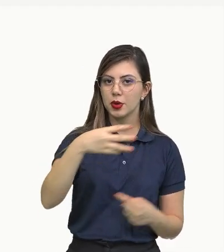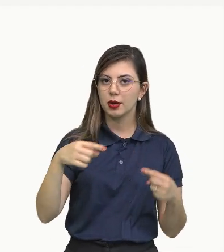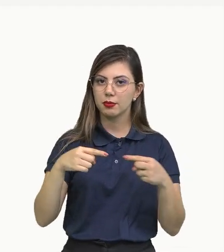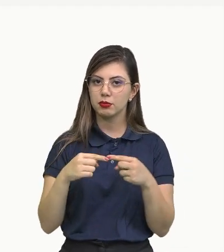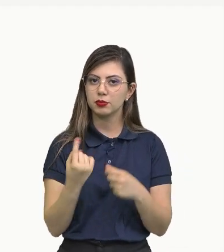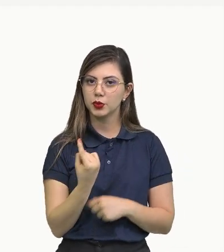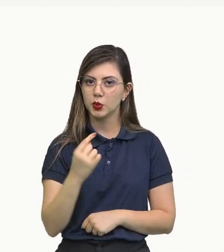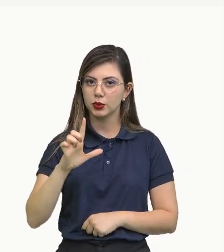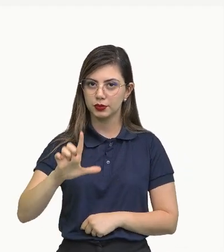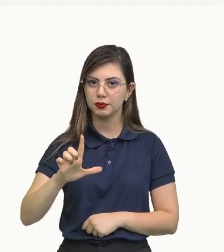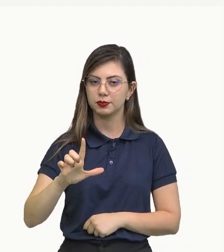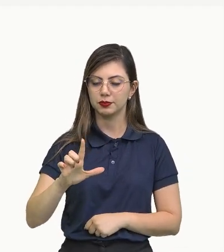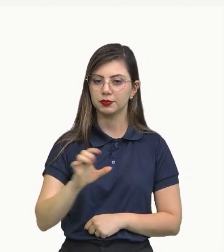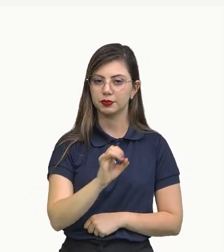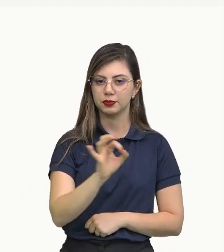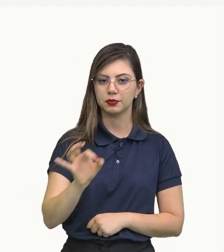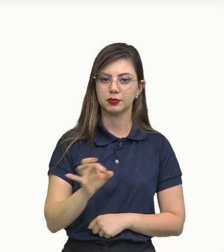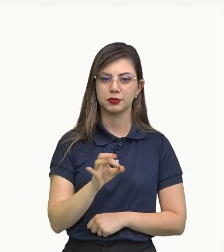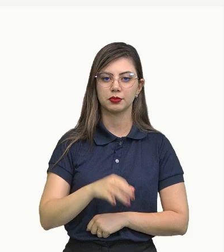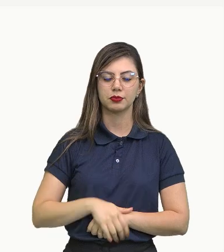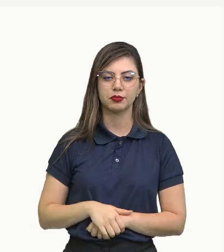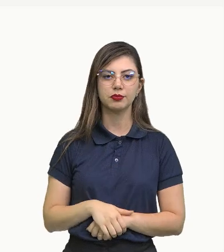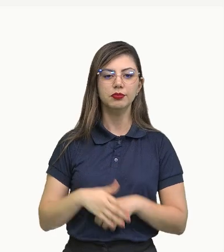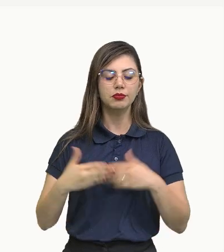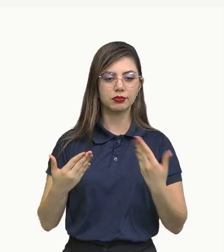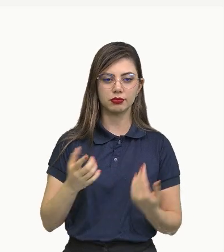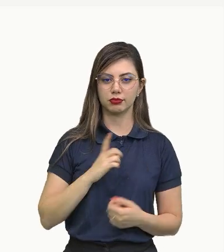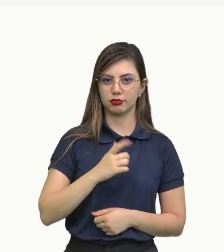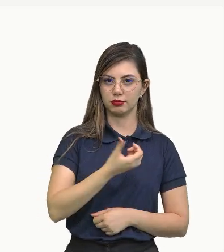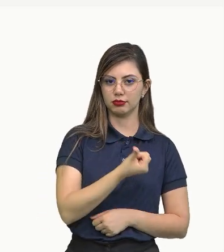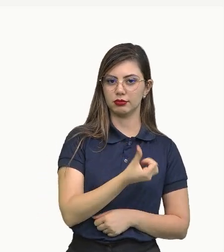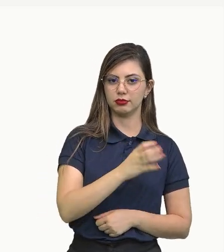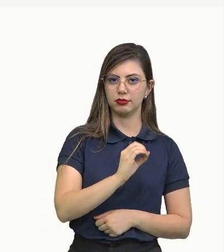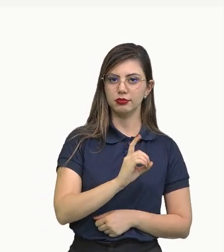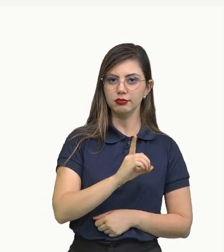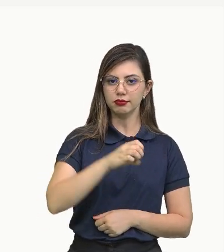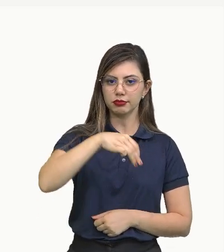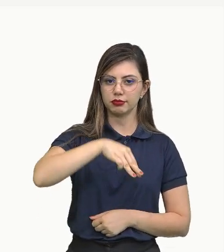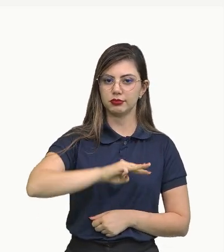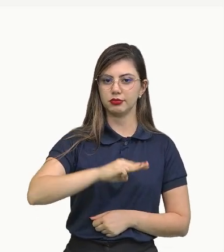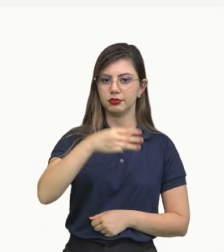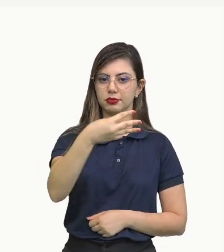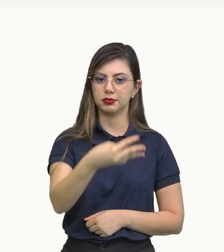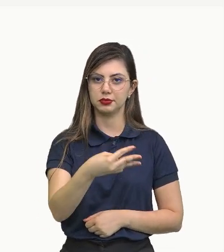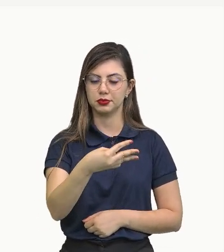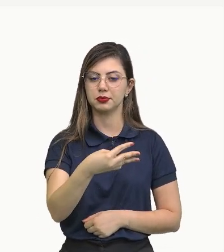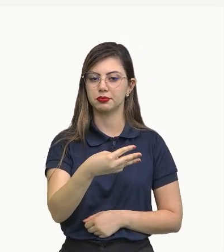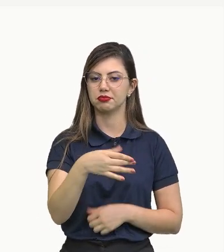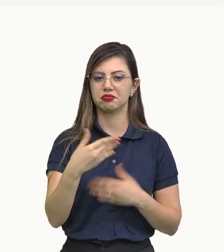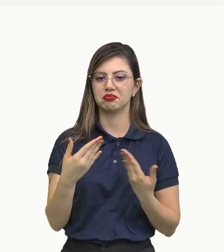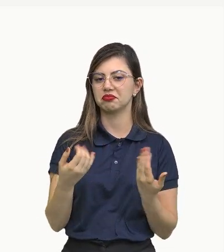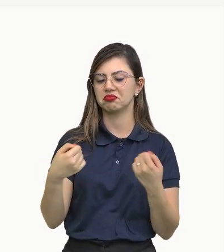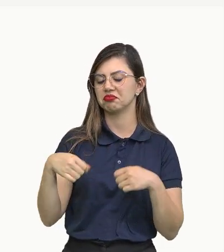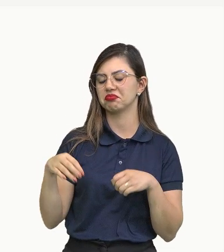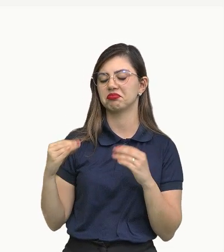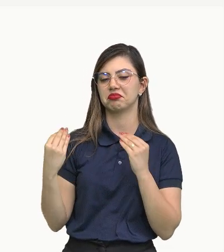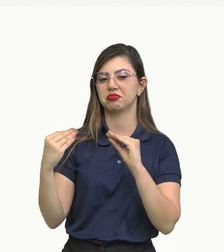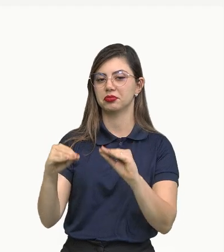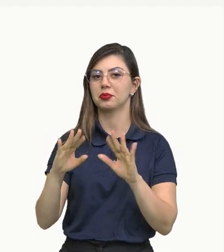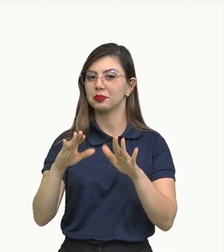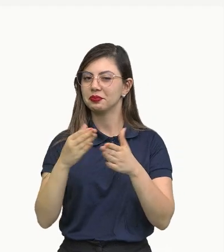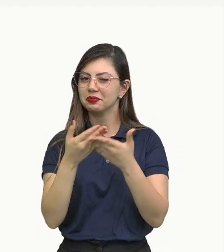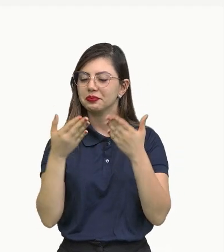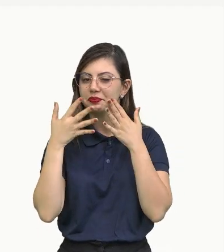1 litro. Tudo bem? Então, se eu tenho 60 decímetros cúbicos, isso aqui nem precisava ter vindo. Presta só